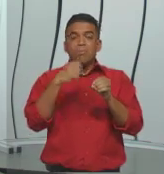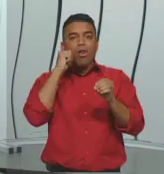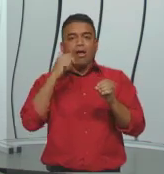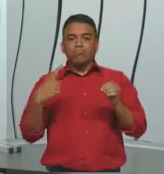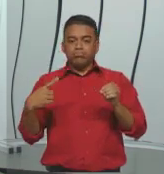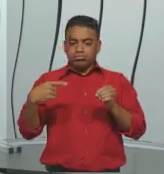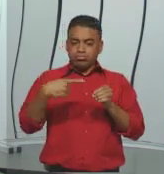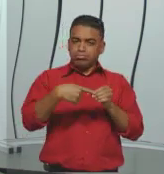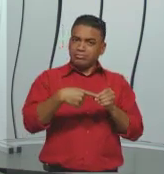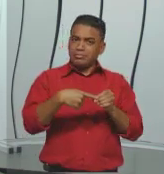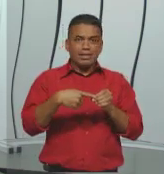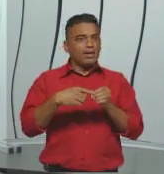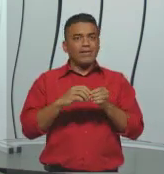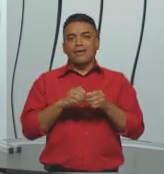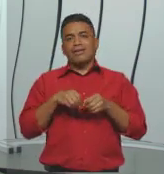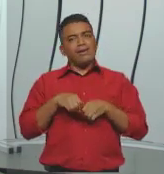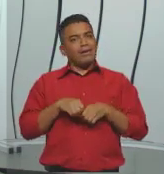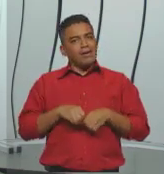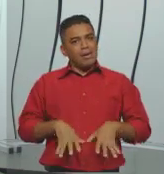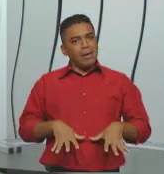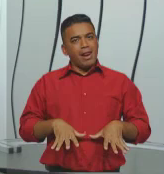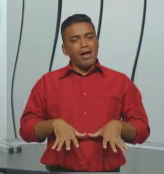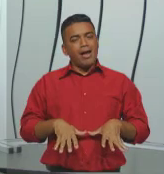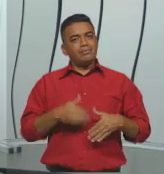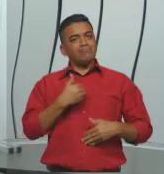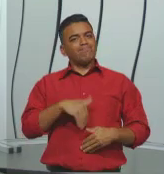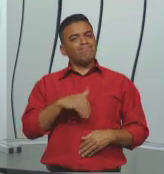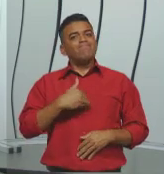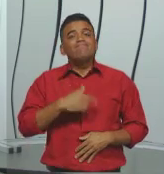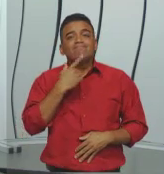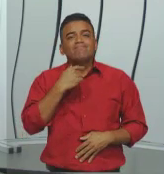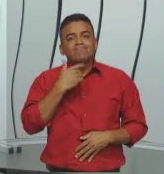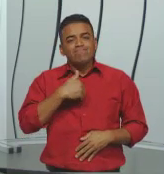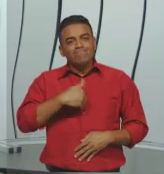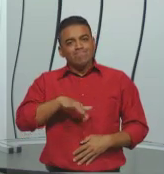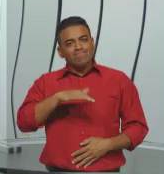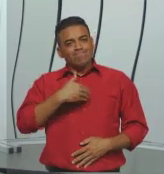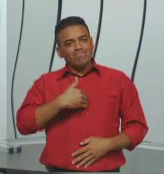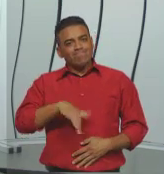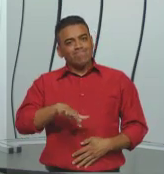a liberação do endométrio, que é a menstruação.